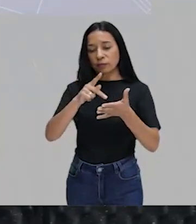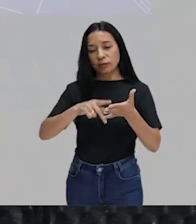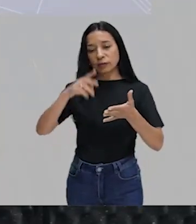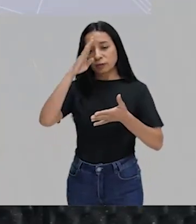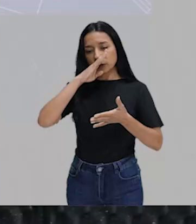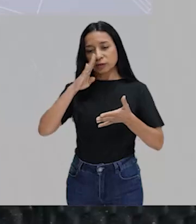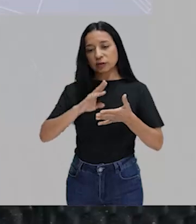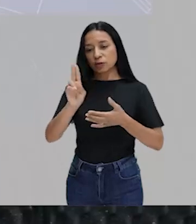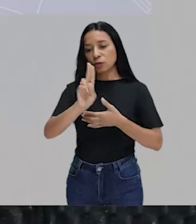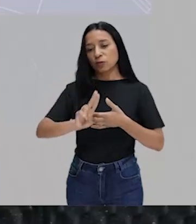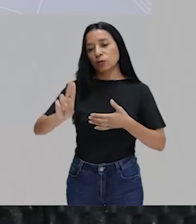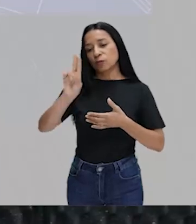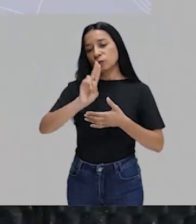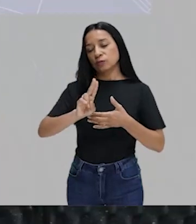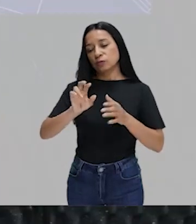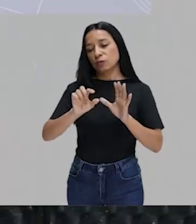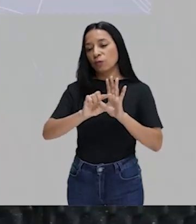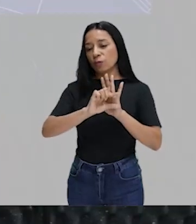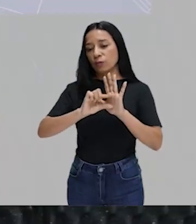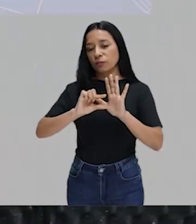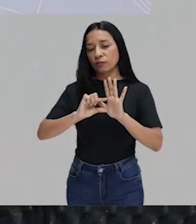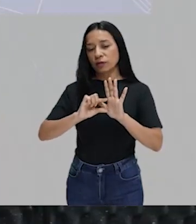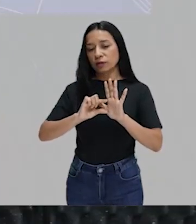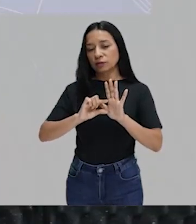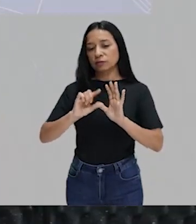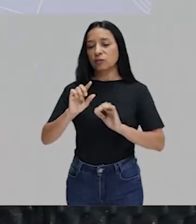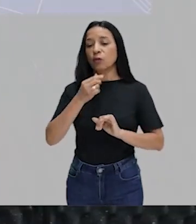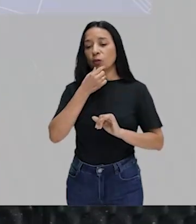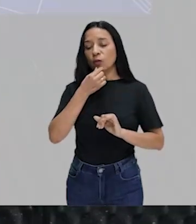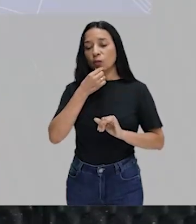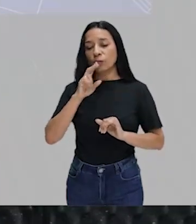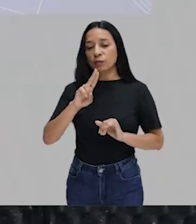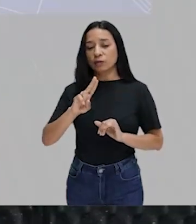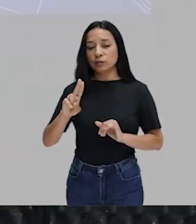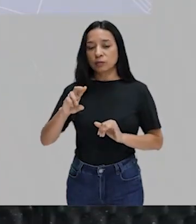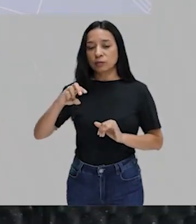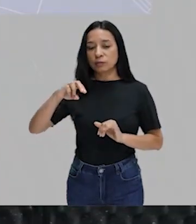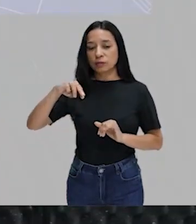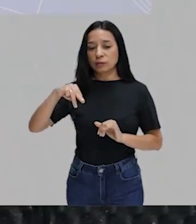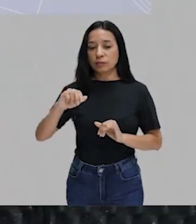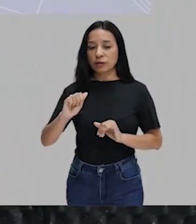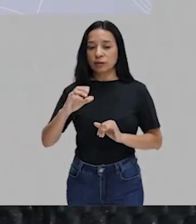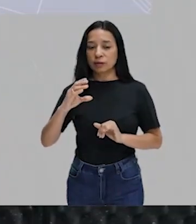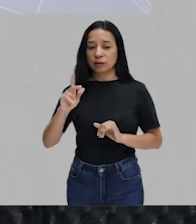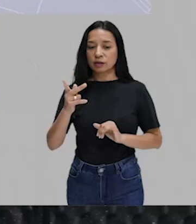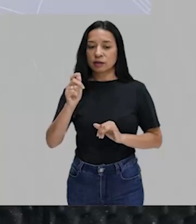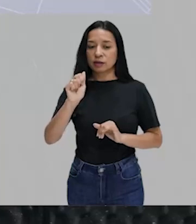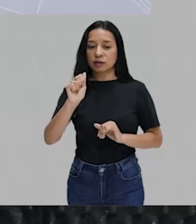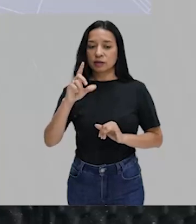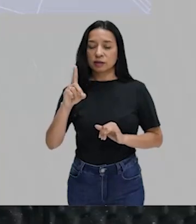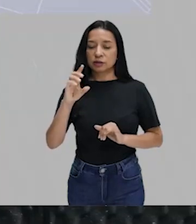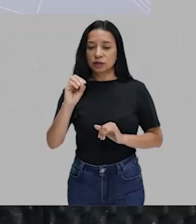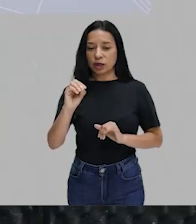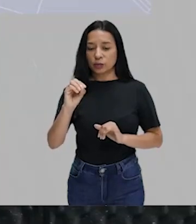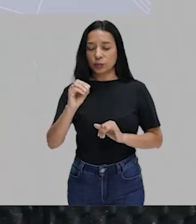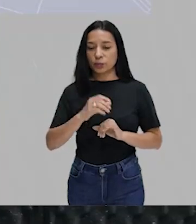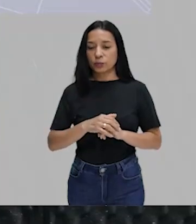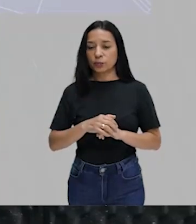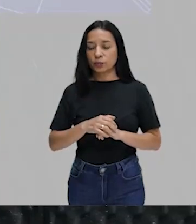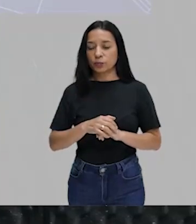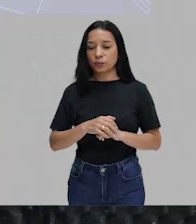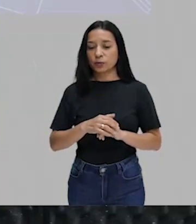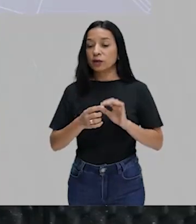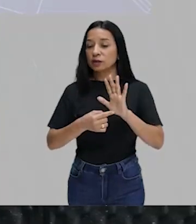alexandrino foi nada mais, nada menos que Machado de Assis, que se destaca no realismo, embora